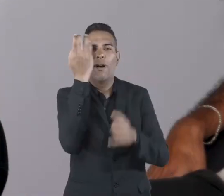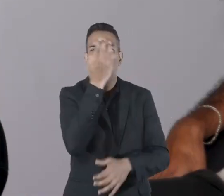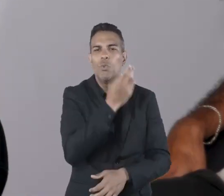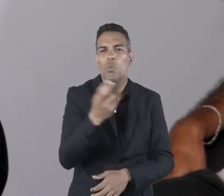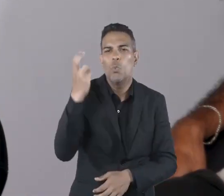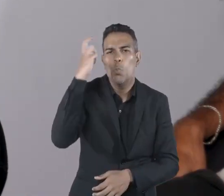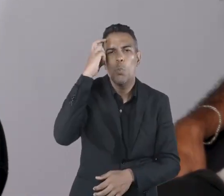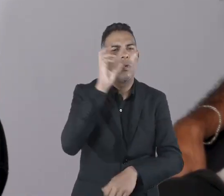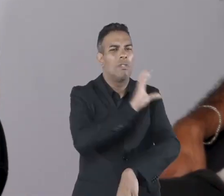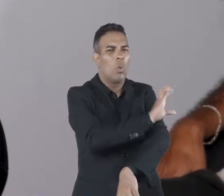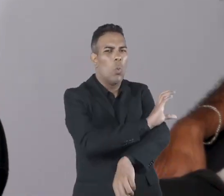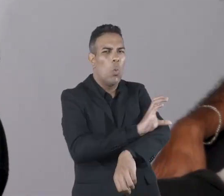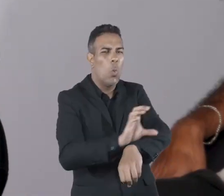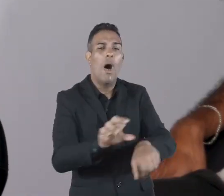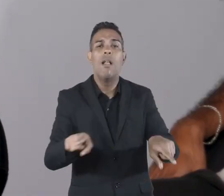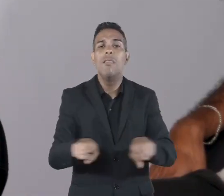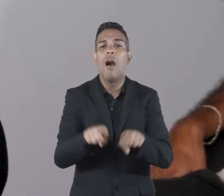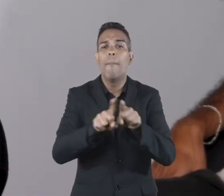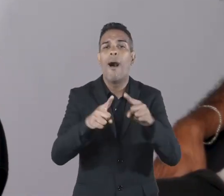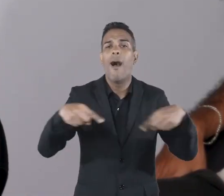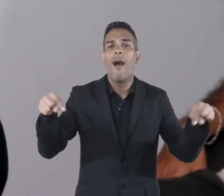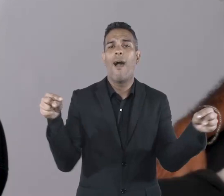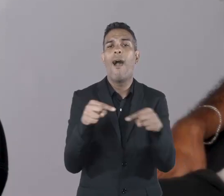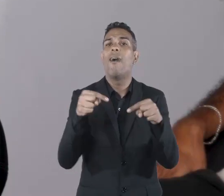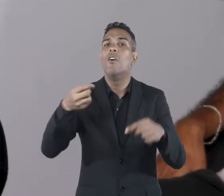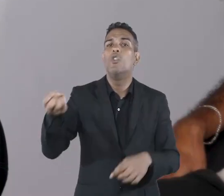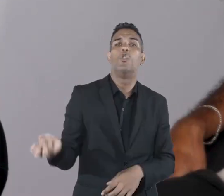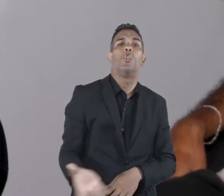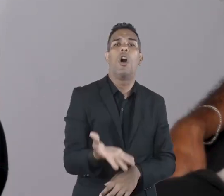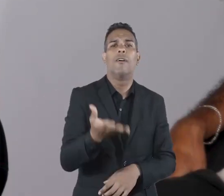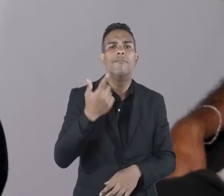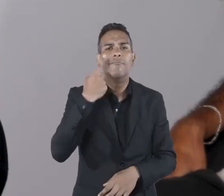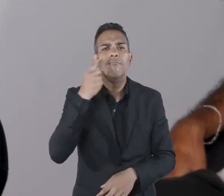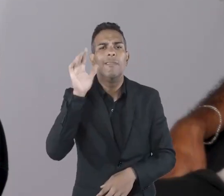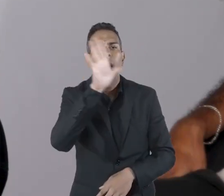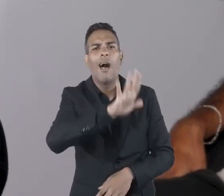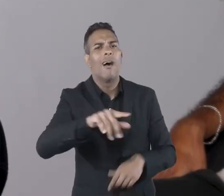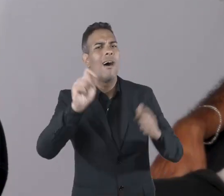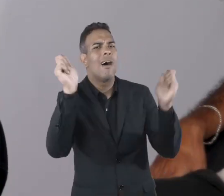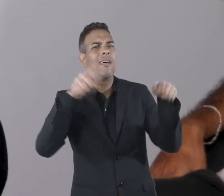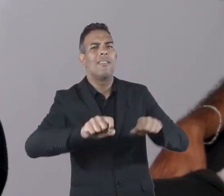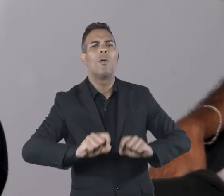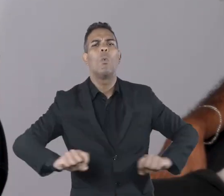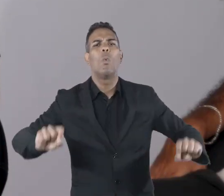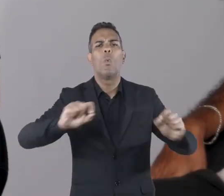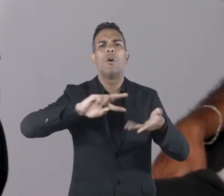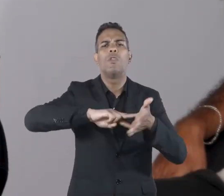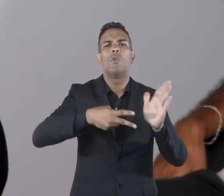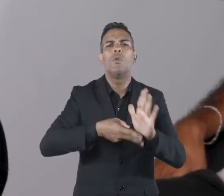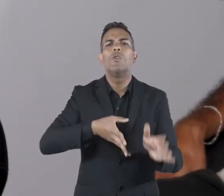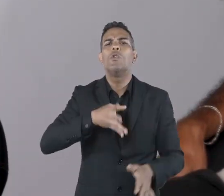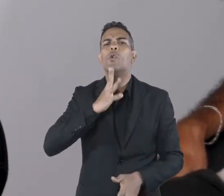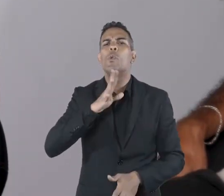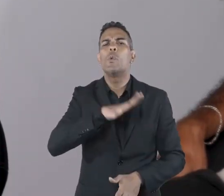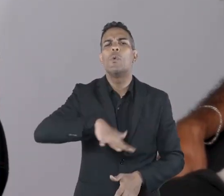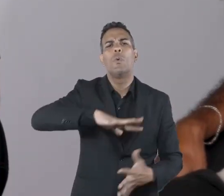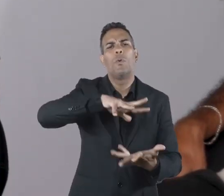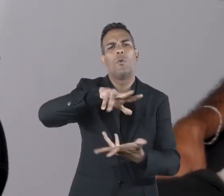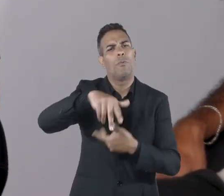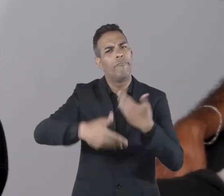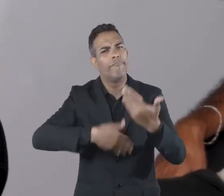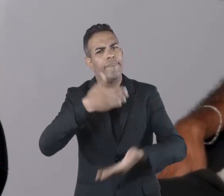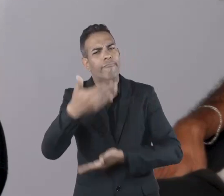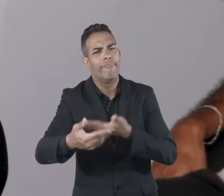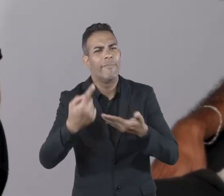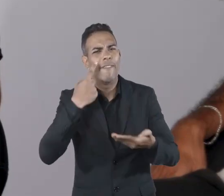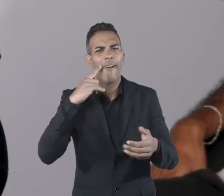busca principalmente cultura, busca o ensino de idiomas, mas busca também para ser uma nova maneira, uma nova possibilidade de entender o